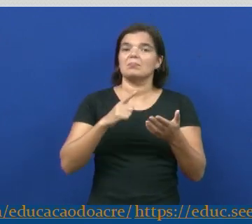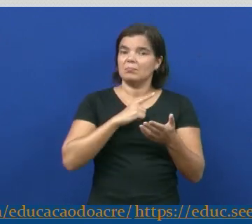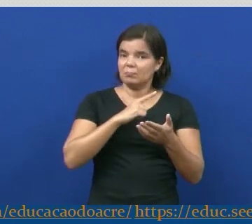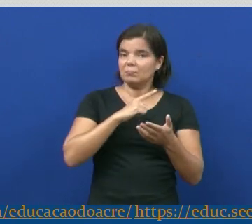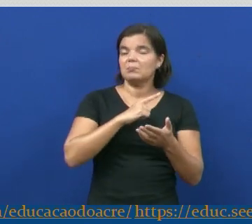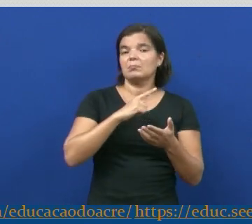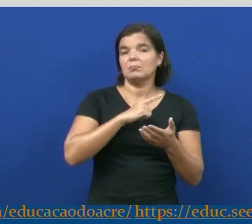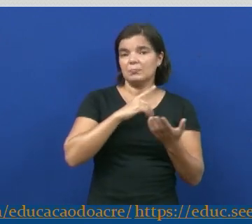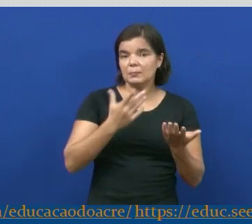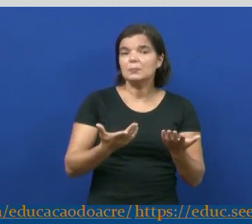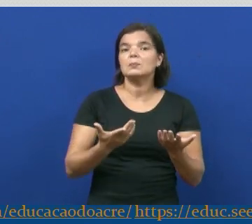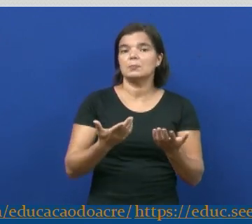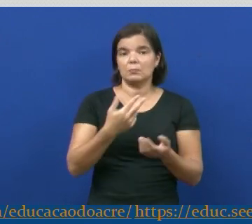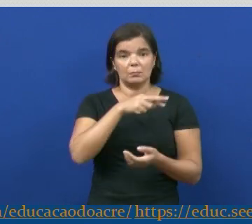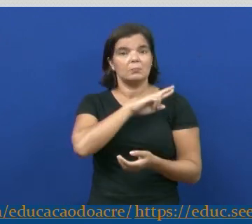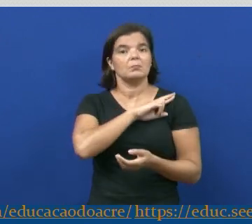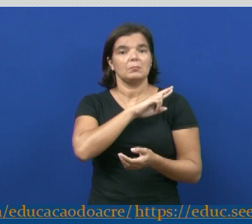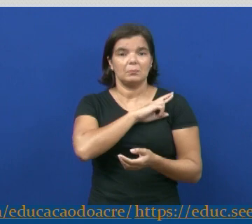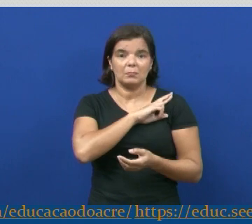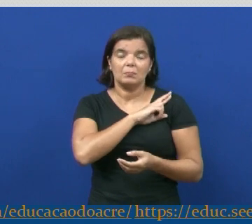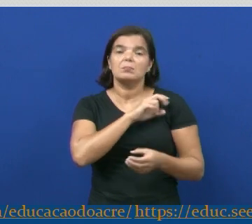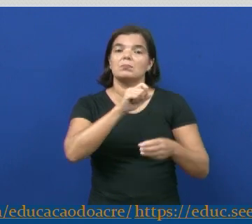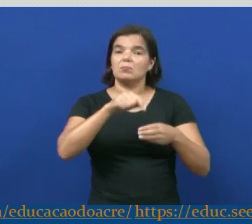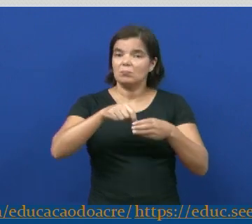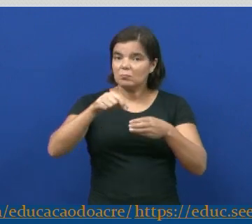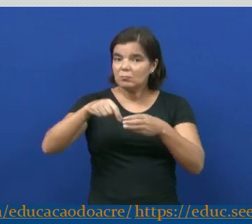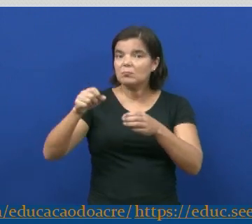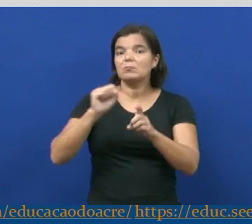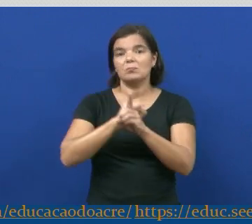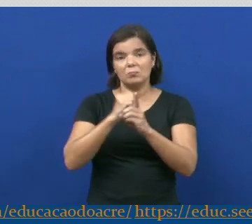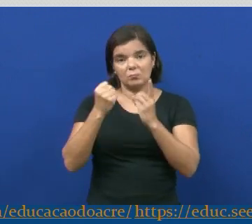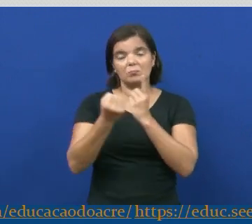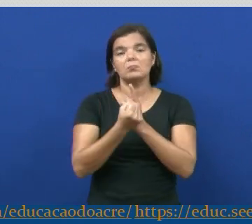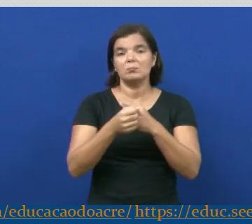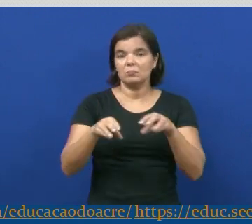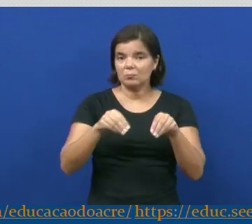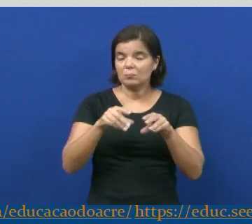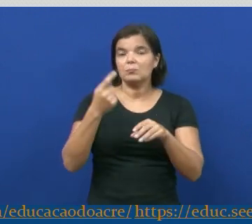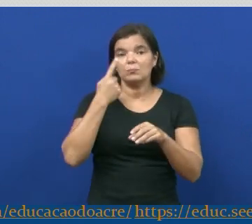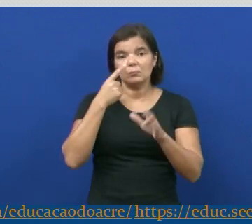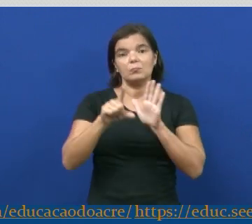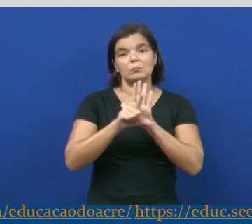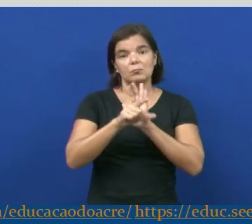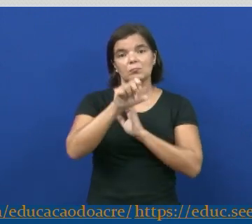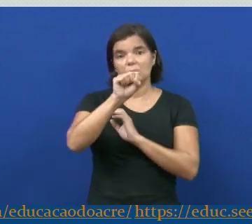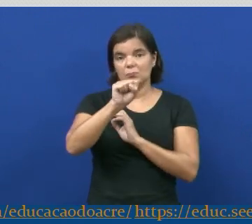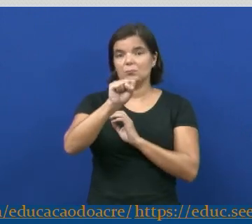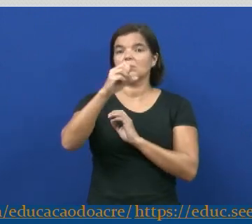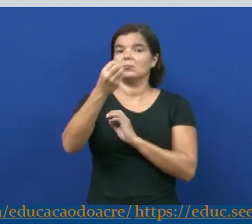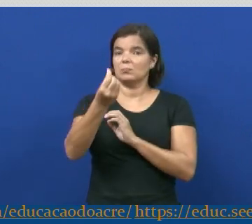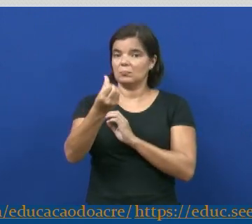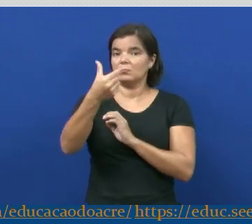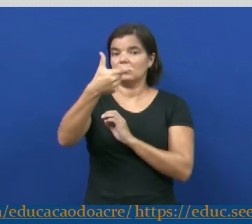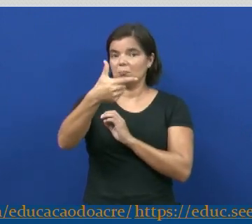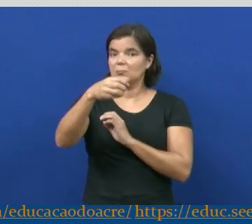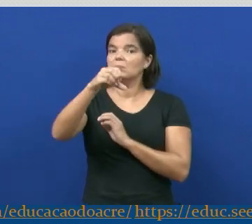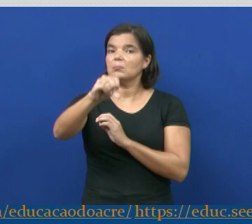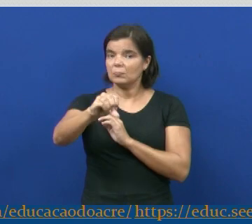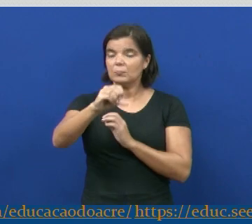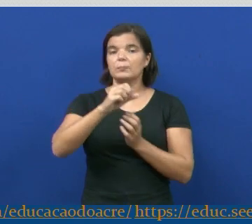que ter a sua função social de terra, como nós vimos na Lei